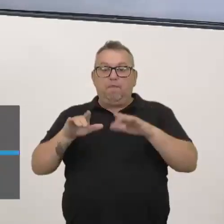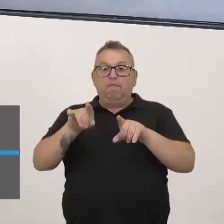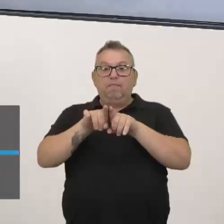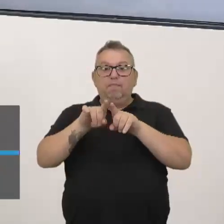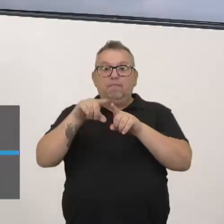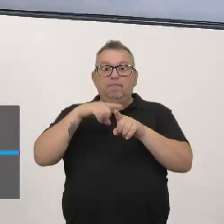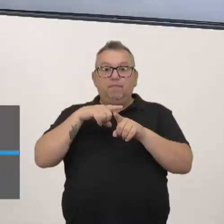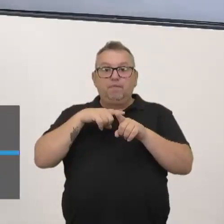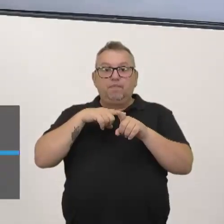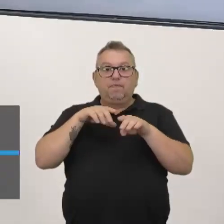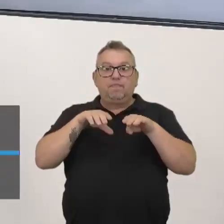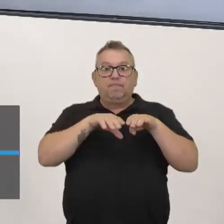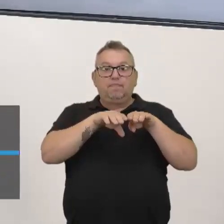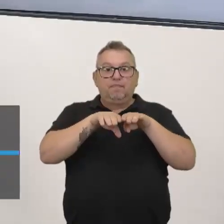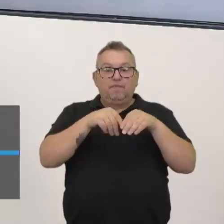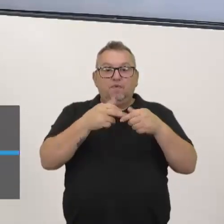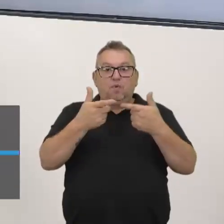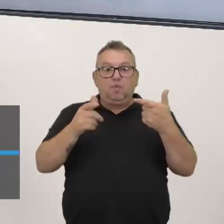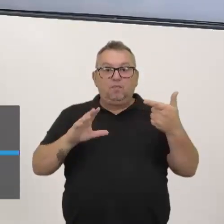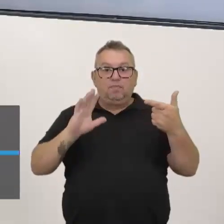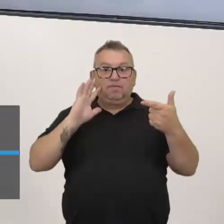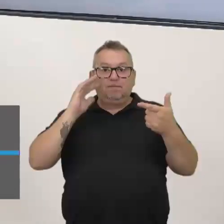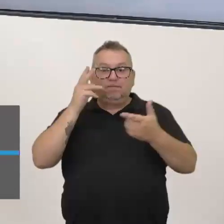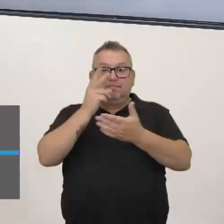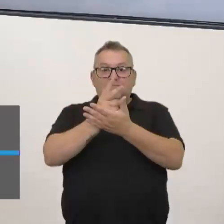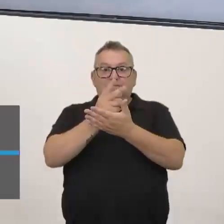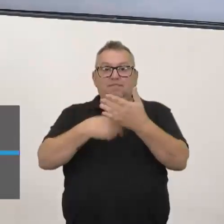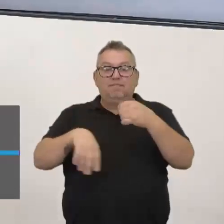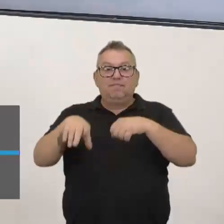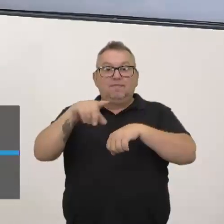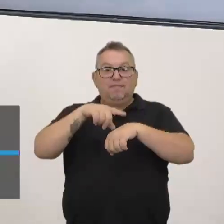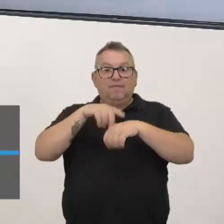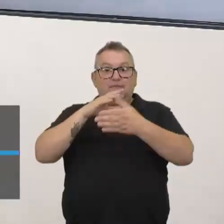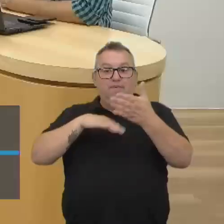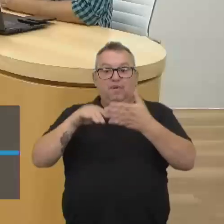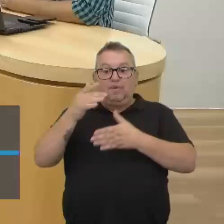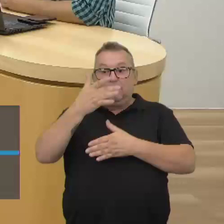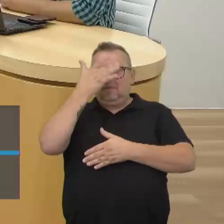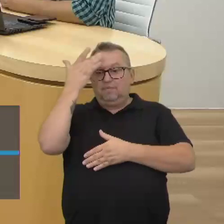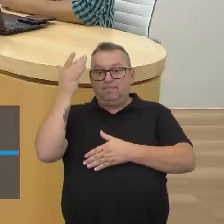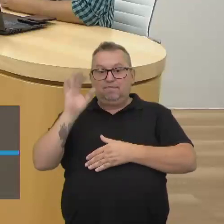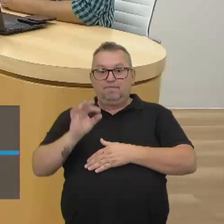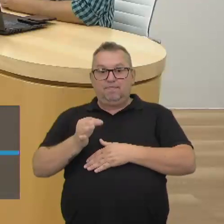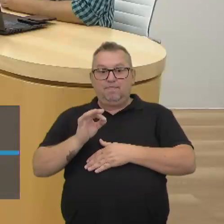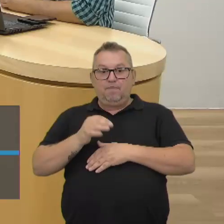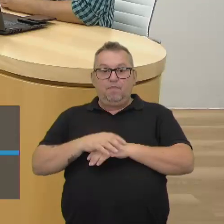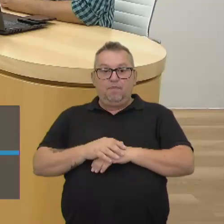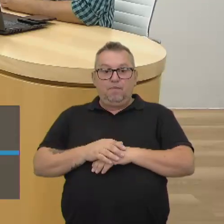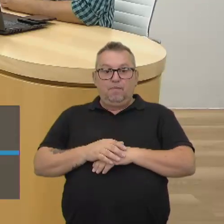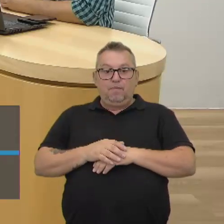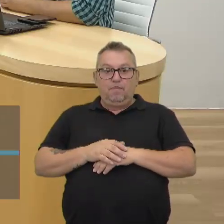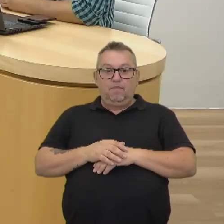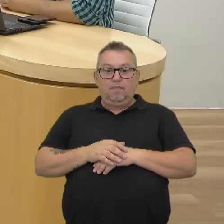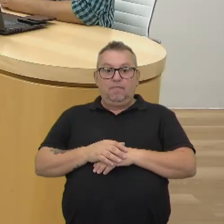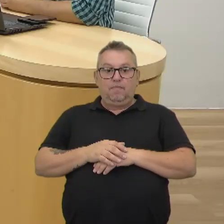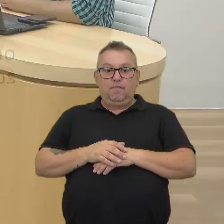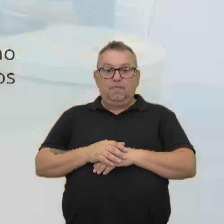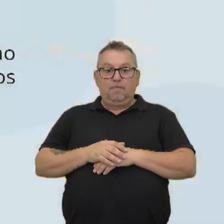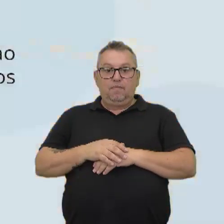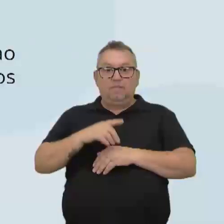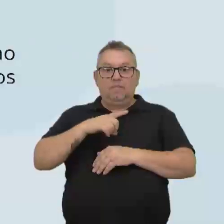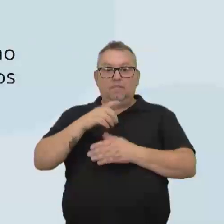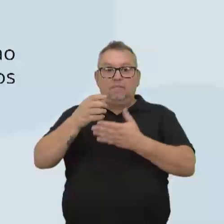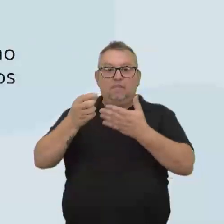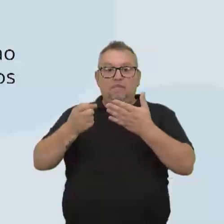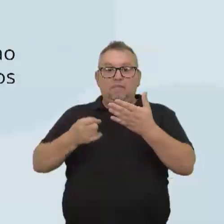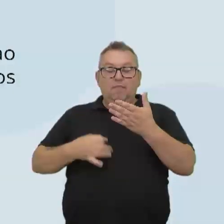alguns desses padrões em coisas que acontecem ao mesmo tempo para todo mundo. Sim, exatamente. Isso aí. Então vamos lá. Olha aqui na nossa telinha, tem uma